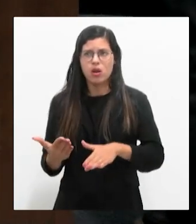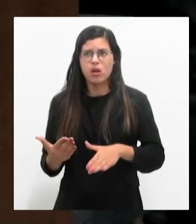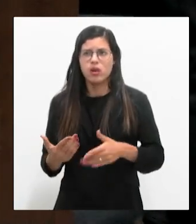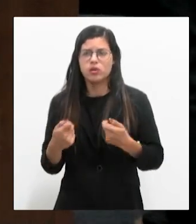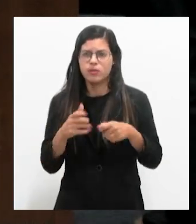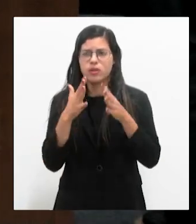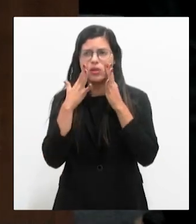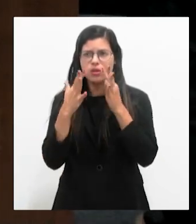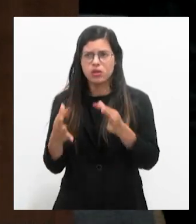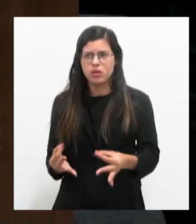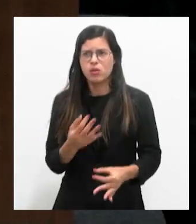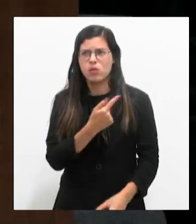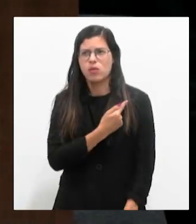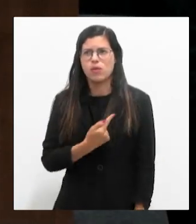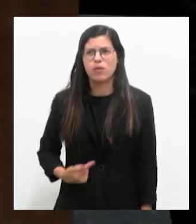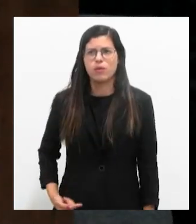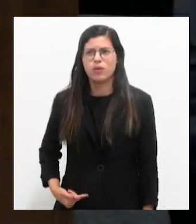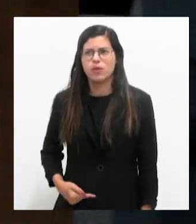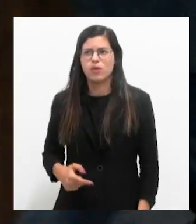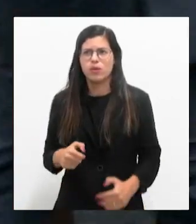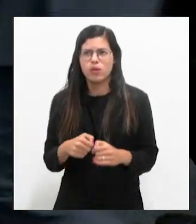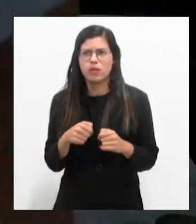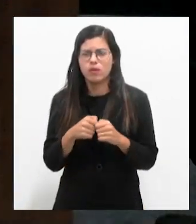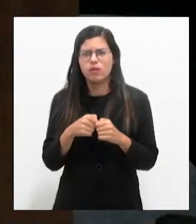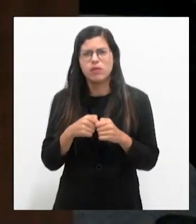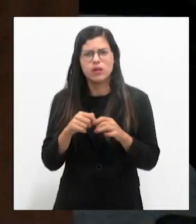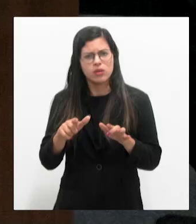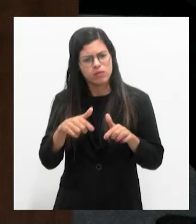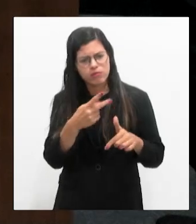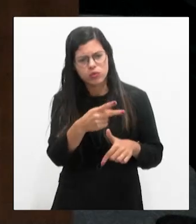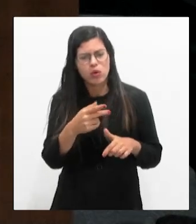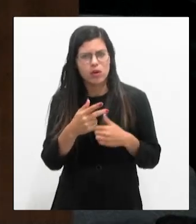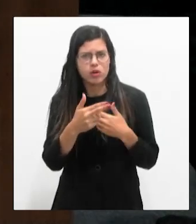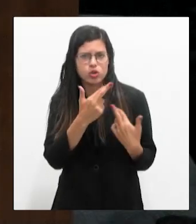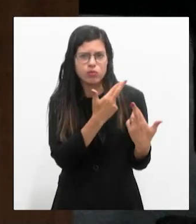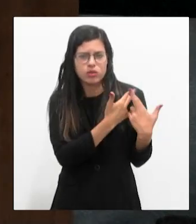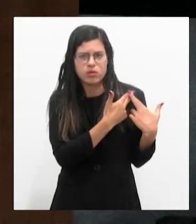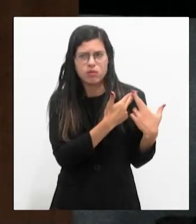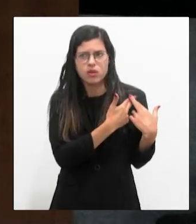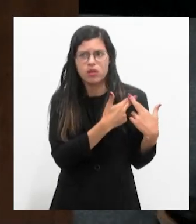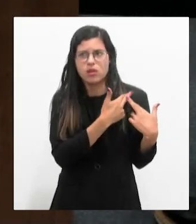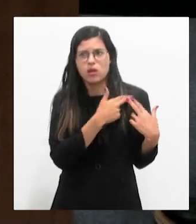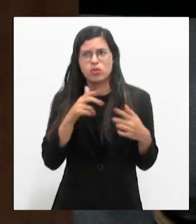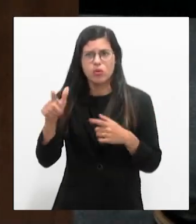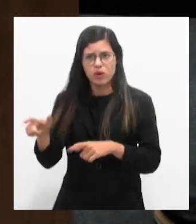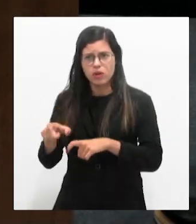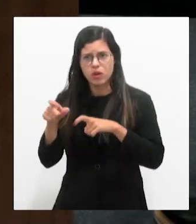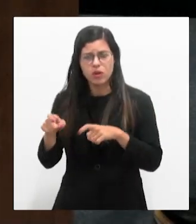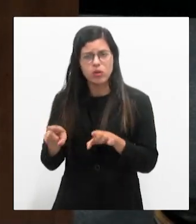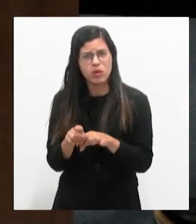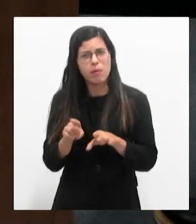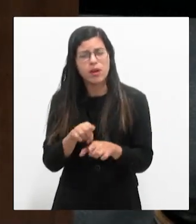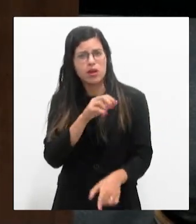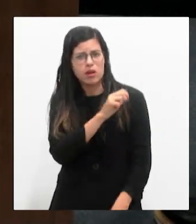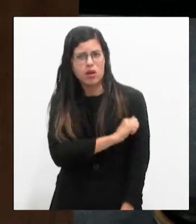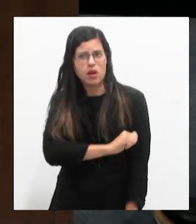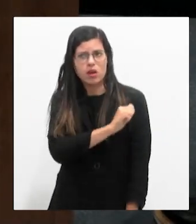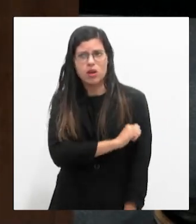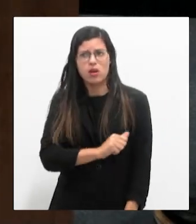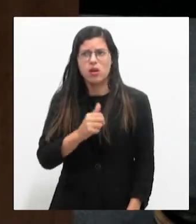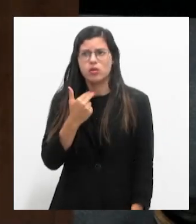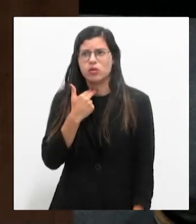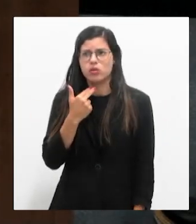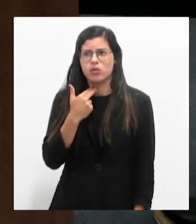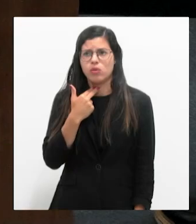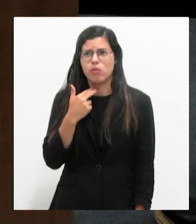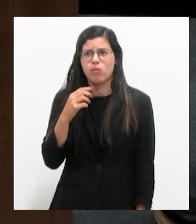Então, governador, cumpra, por favor, o seu dever. O interior do Estado também é Rio de Janeiro. E a gente não pode ser lembrado pelo governador apenas